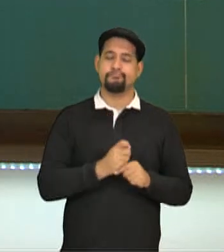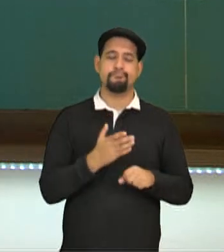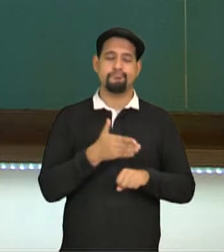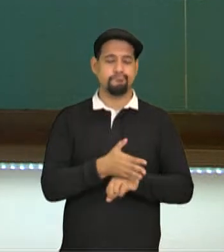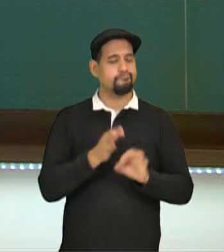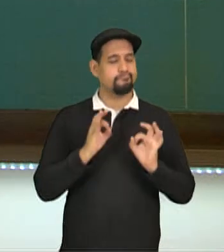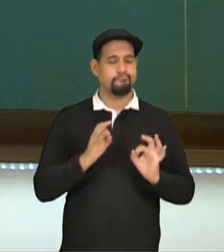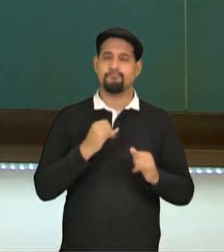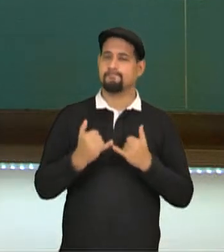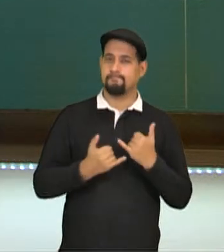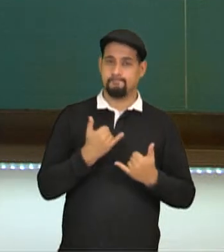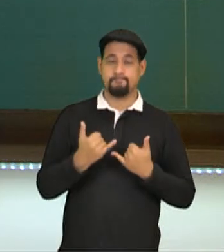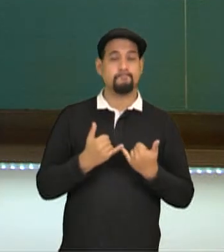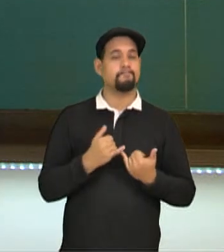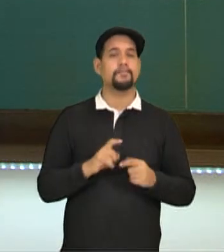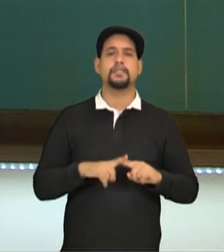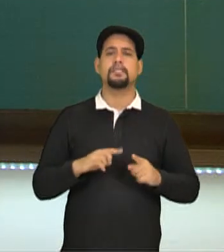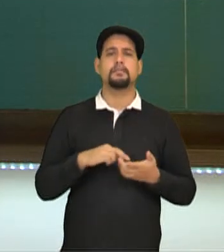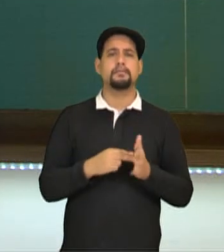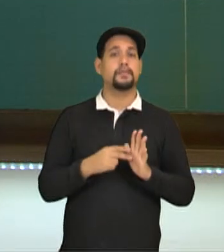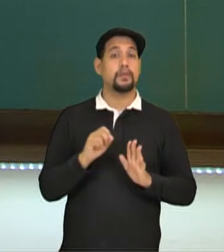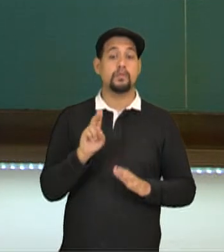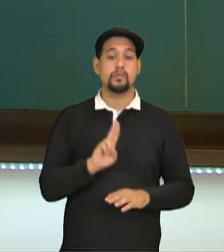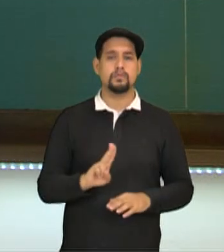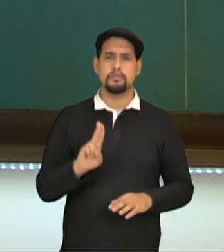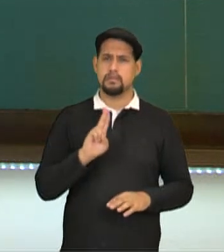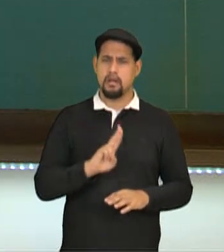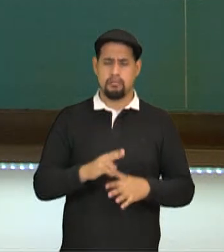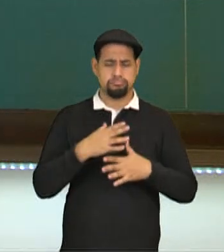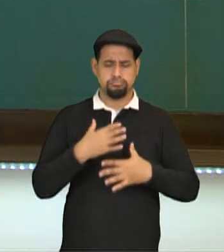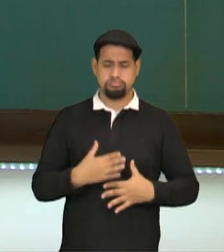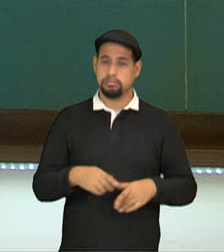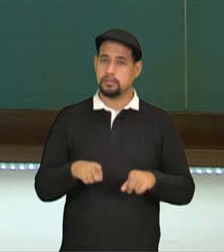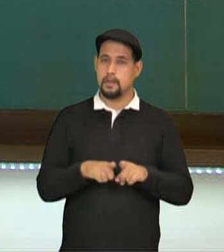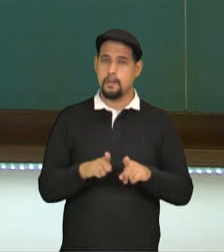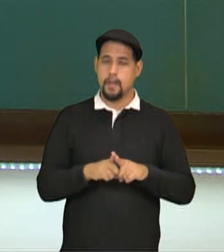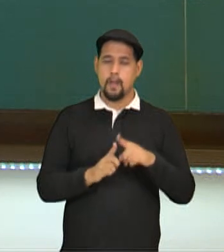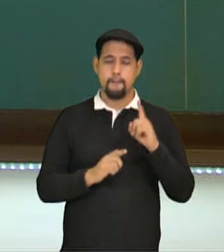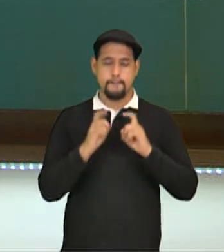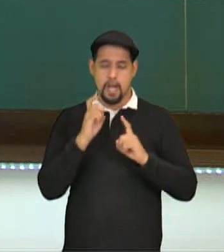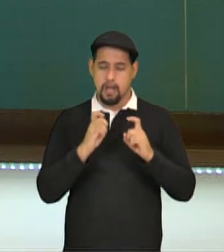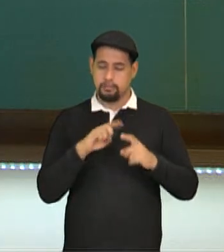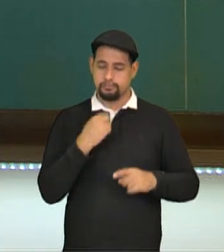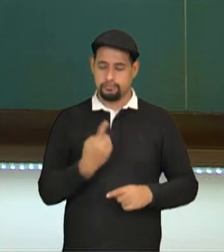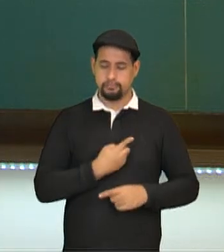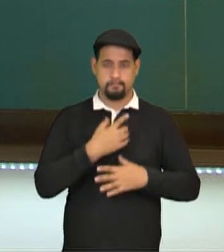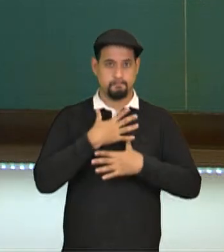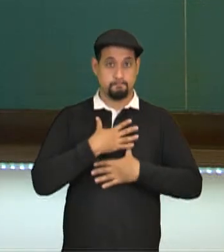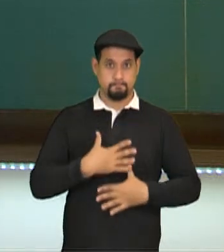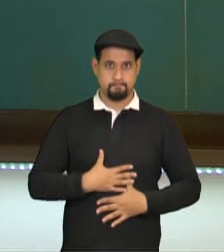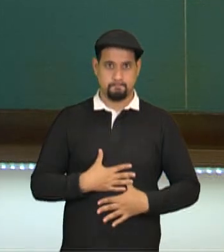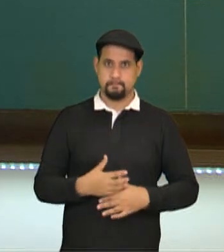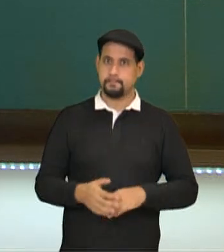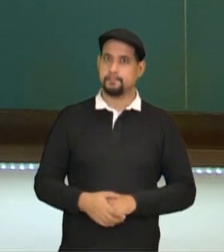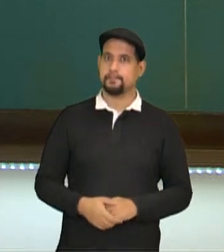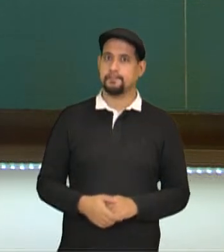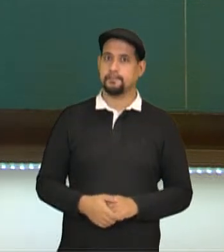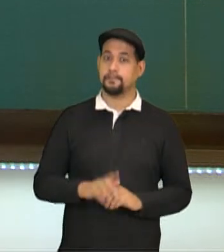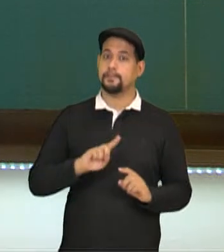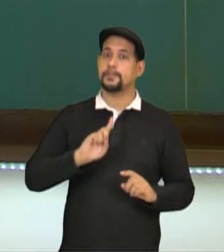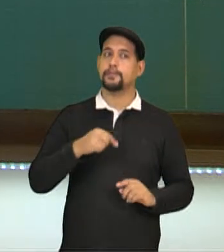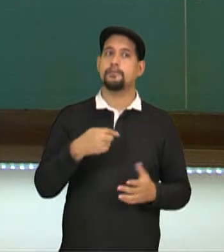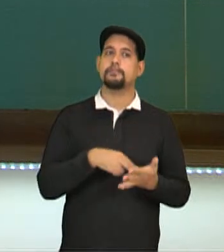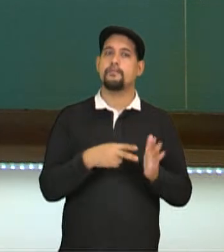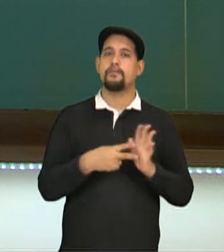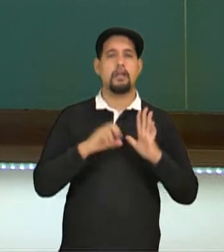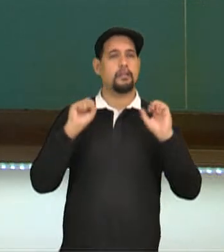essa ginástica. Então, ele vai usar acrobacias e expressões do nosso corpo. O próximo é